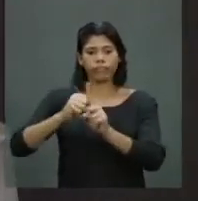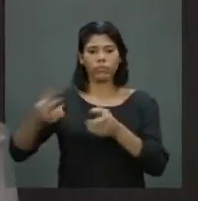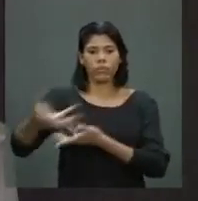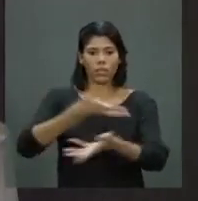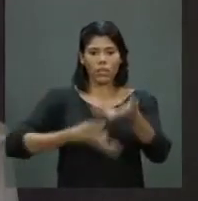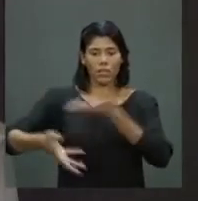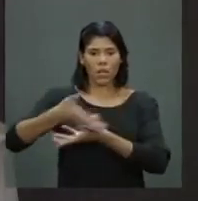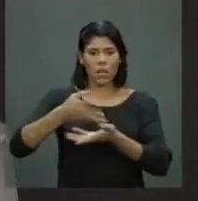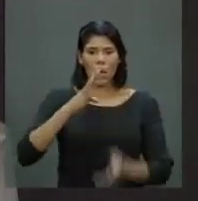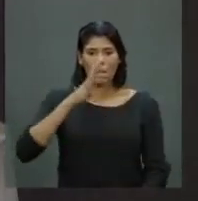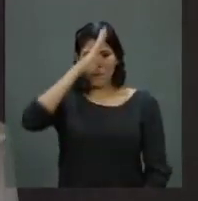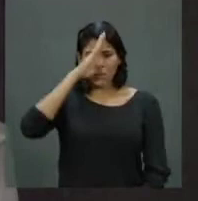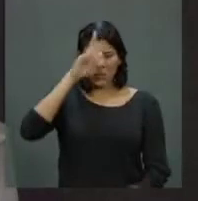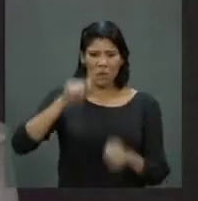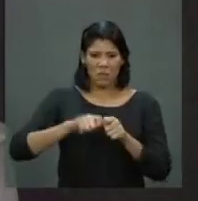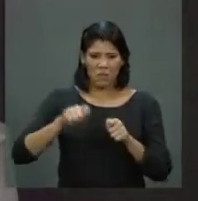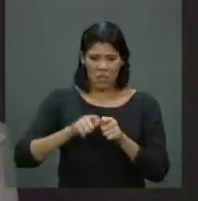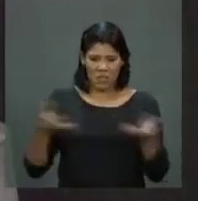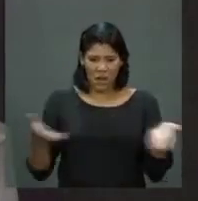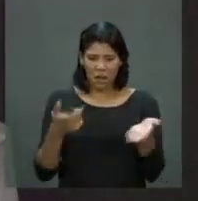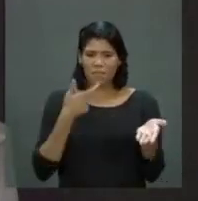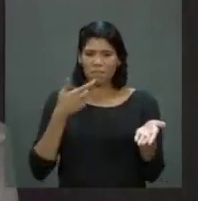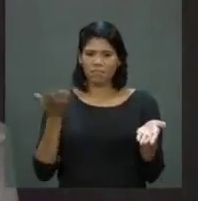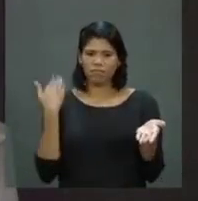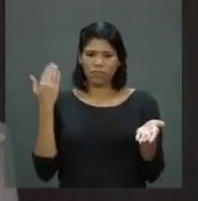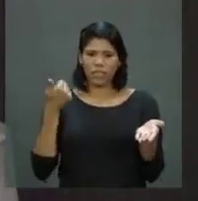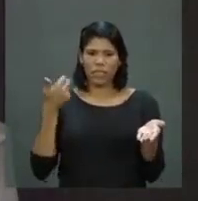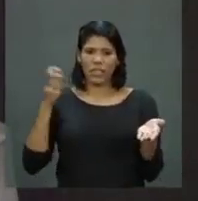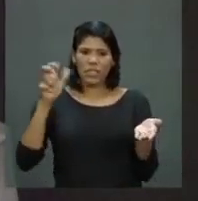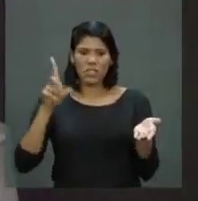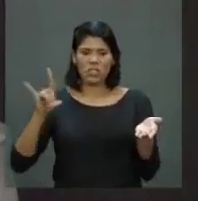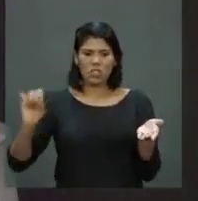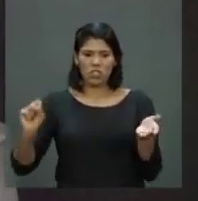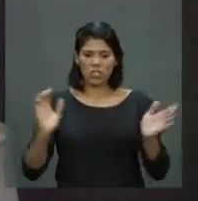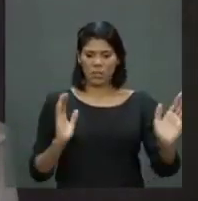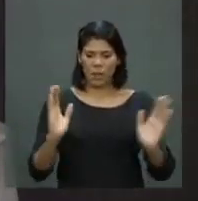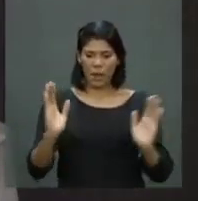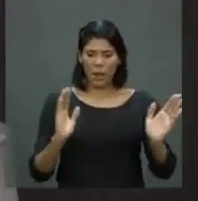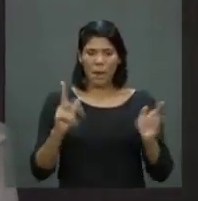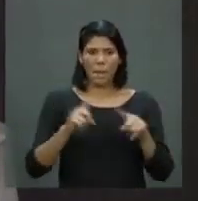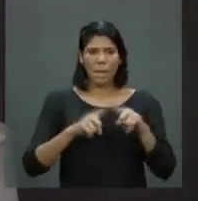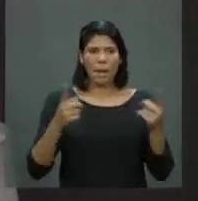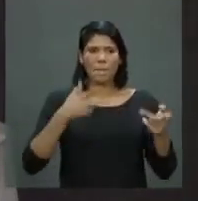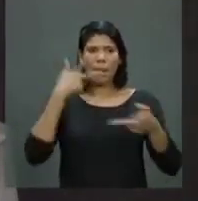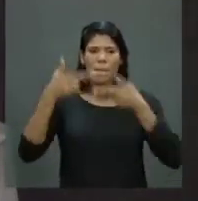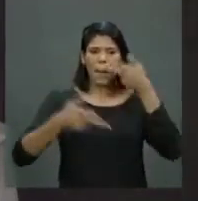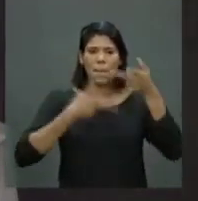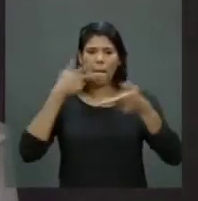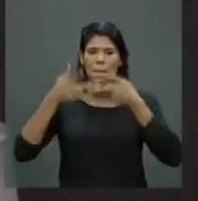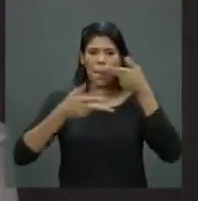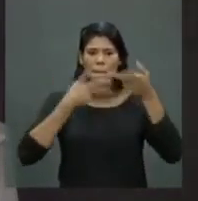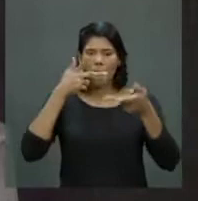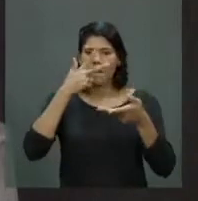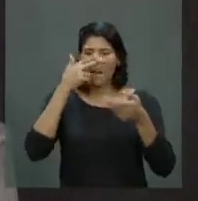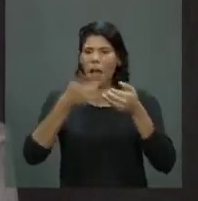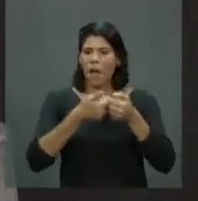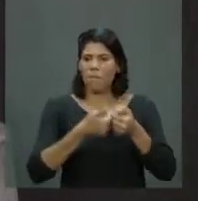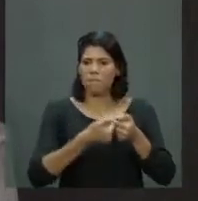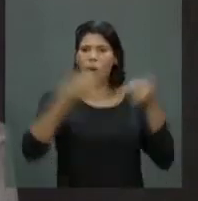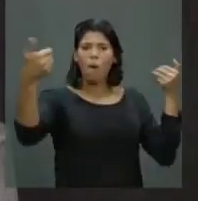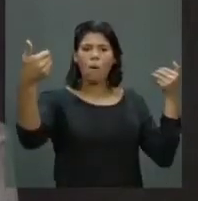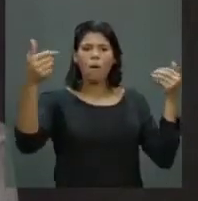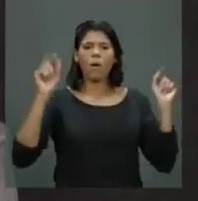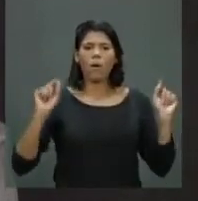Bolsonaro fez nos últimos 15 dias foi afastar-se e afastar o Brasil desses